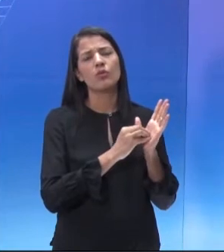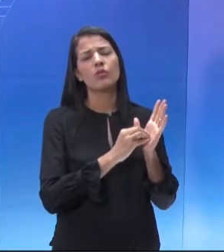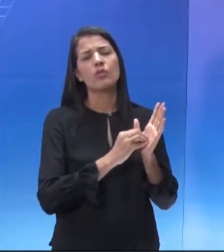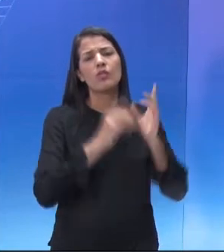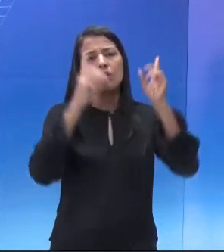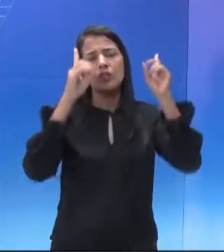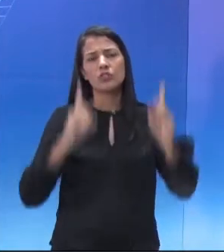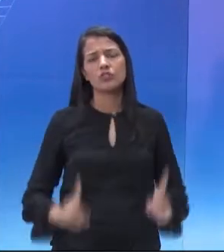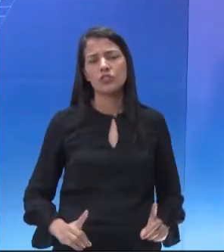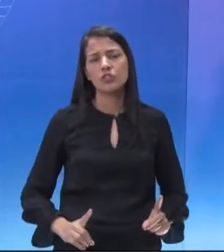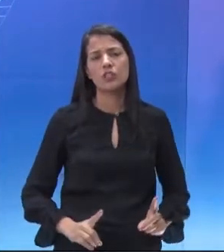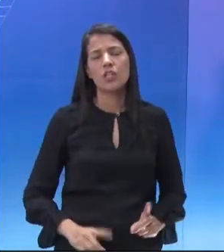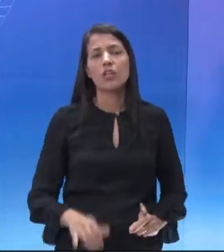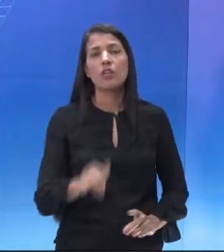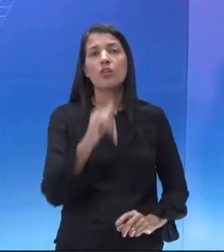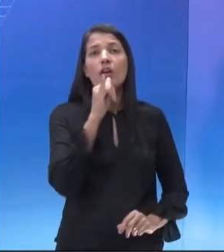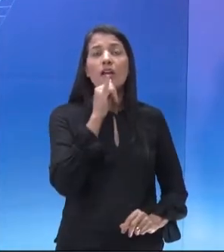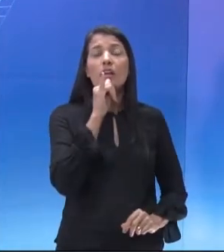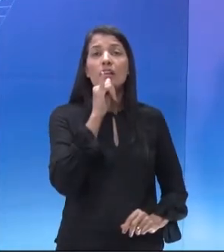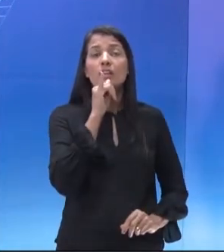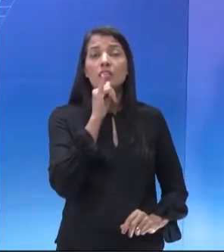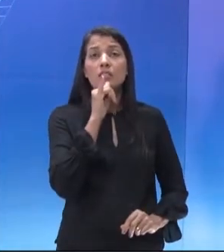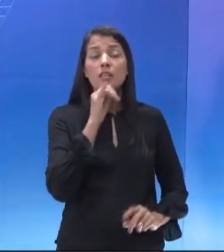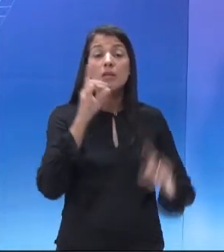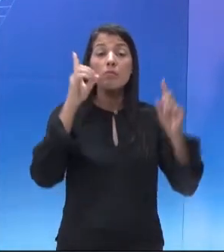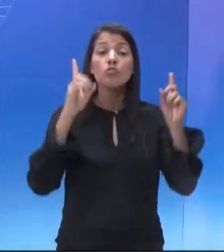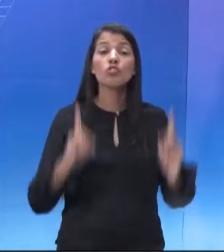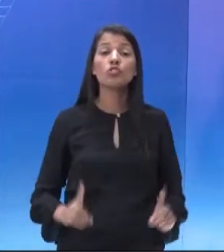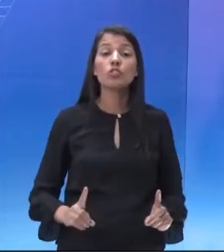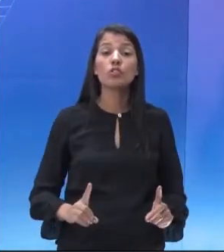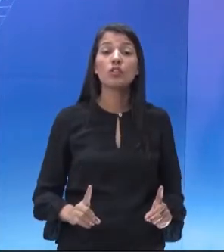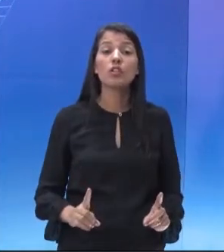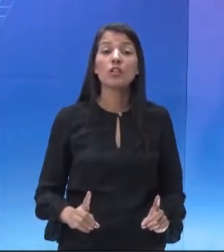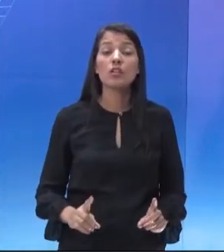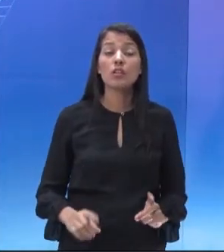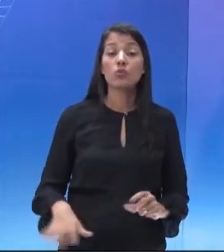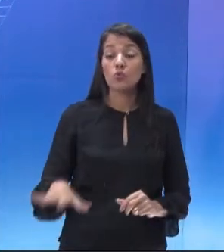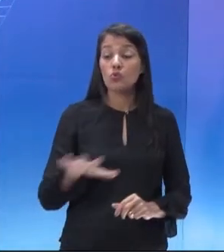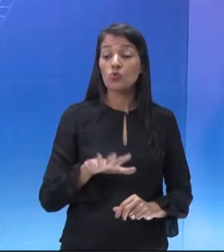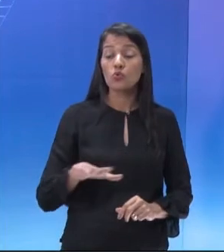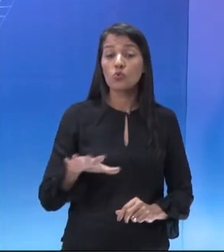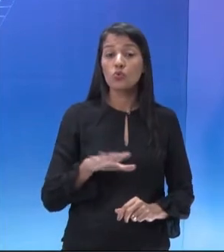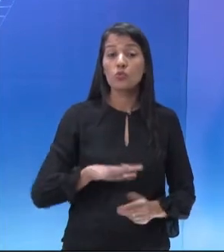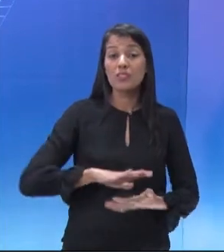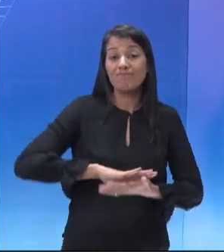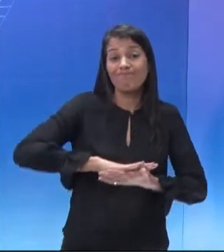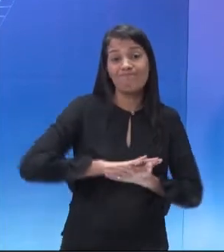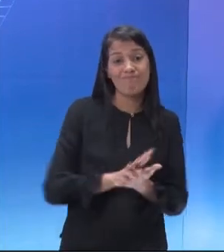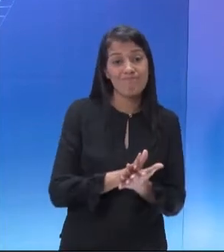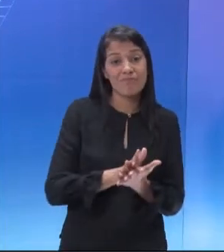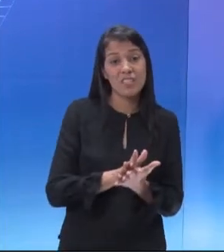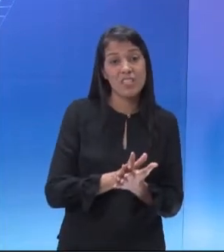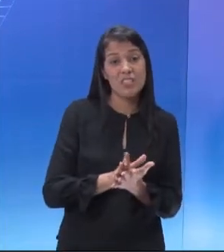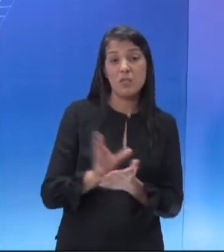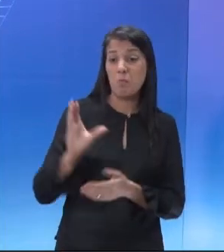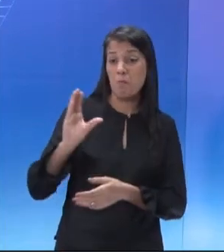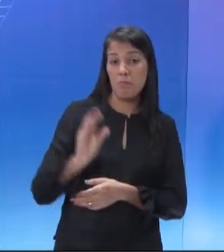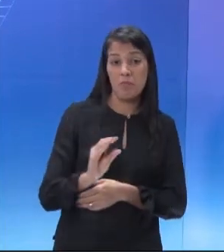de minorias. Você pode trazer uma situação como essa para argumentar sobre